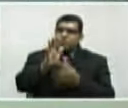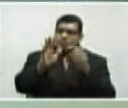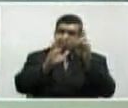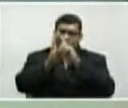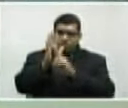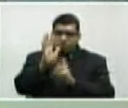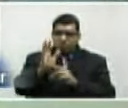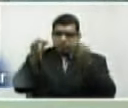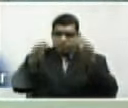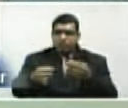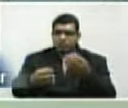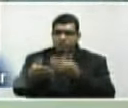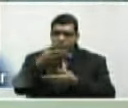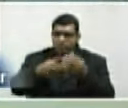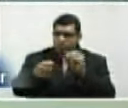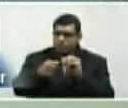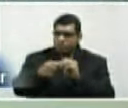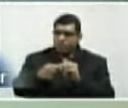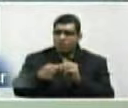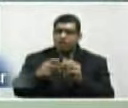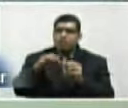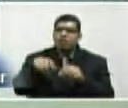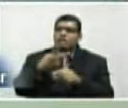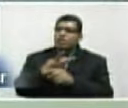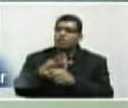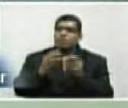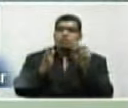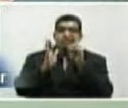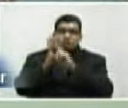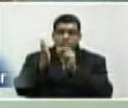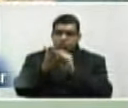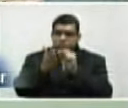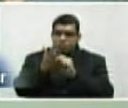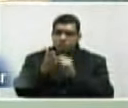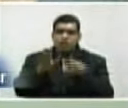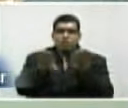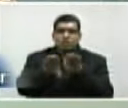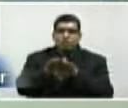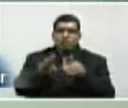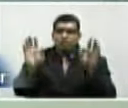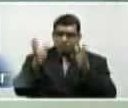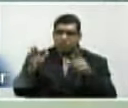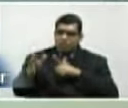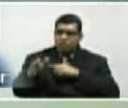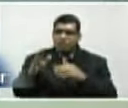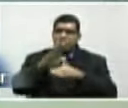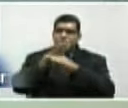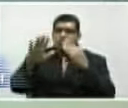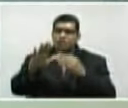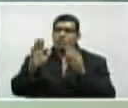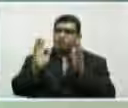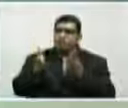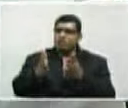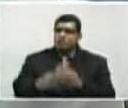relatórios circunstanciados e de auditagem desses relatórios, com os mesmos critérios que já tem a outra metade, deputado Zé